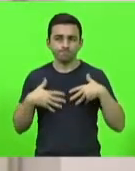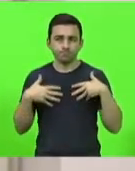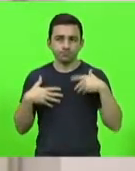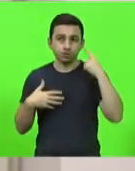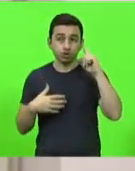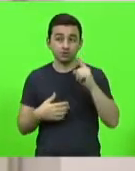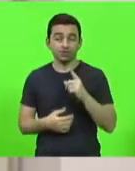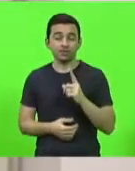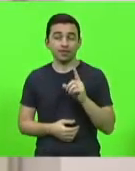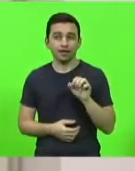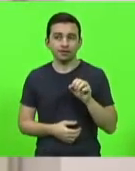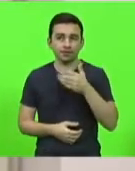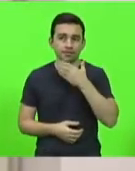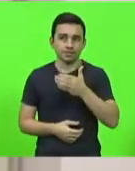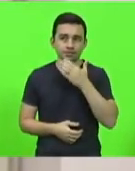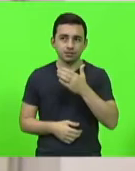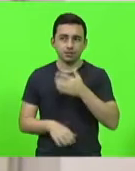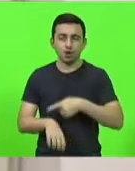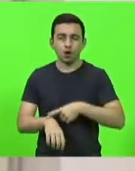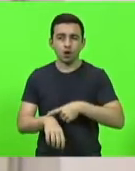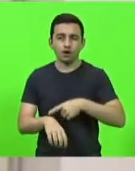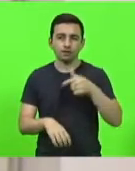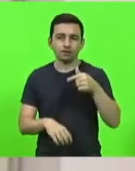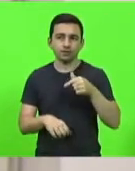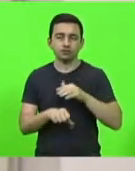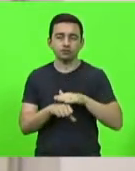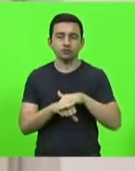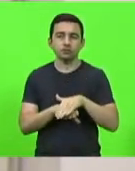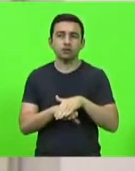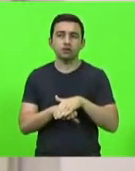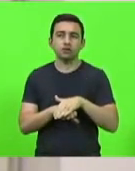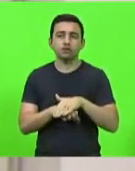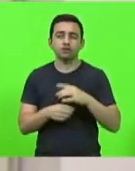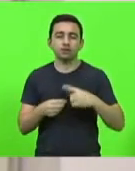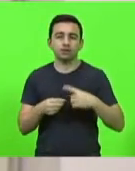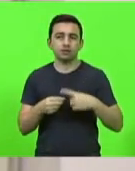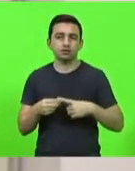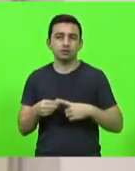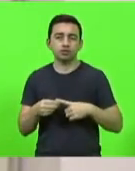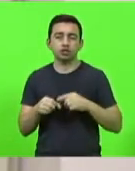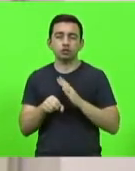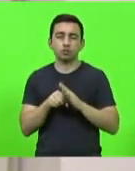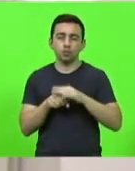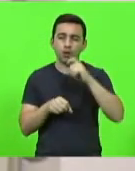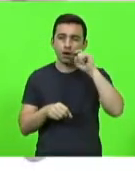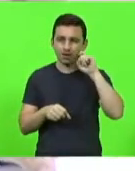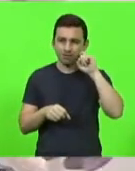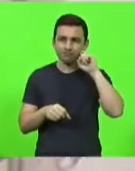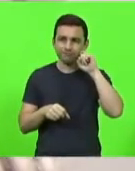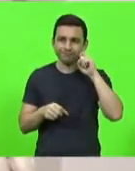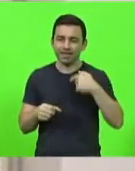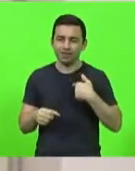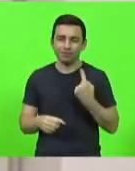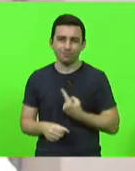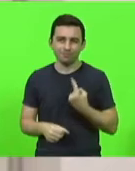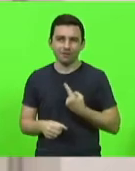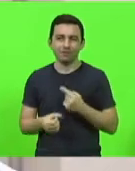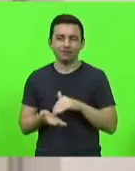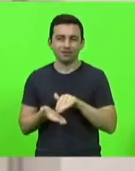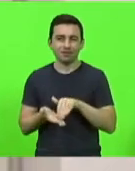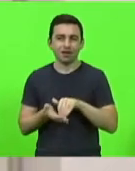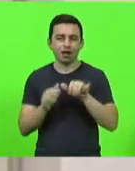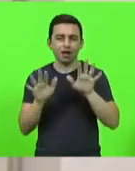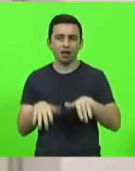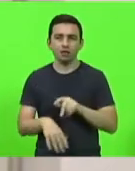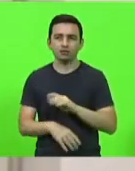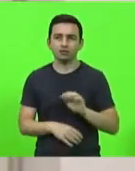dia 10 de dezembro, às 19 horas, no município de Ituporanga. Para constar, eu, primeiro secretário, lavrei a